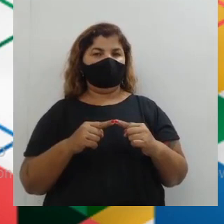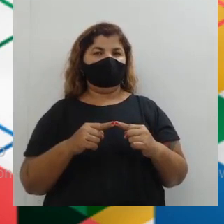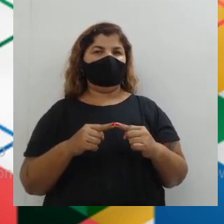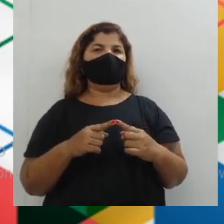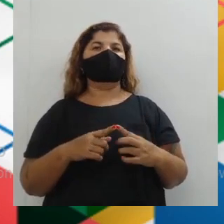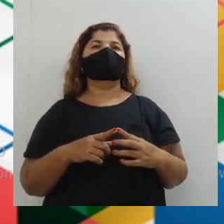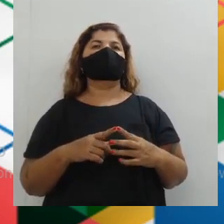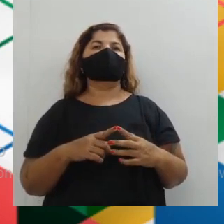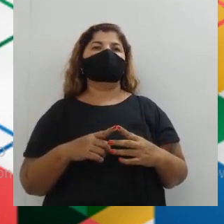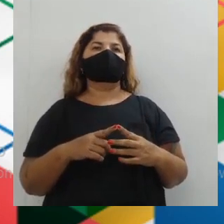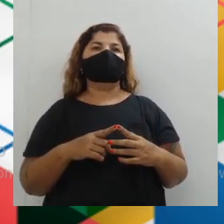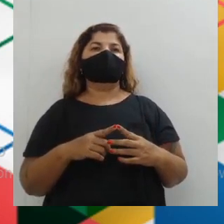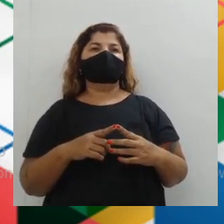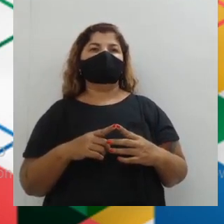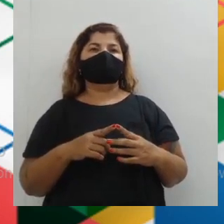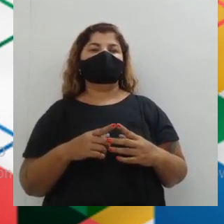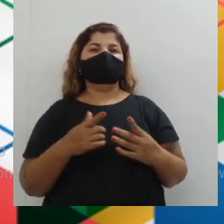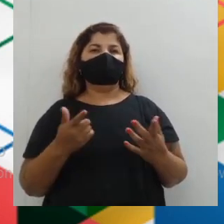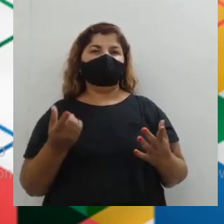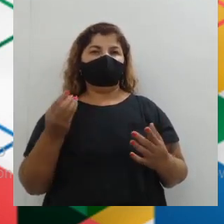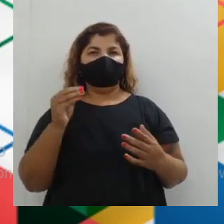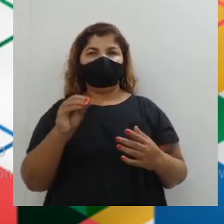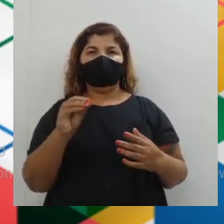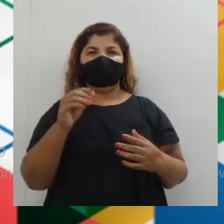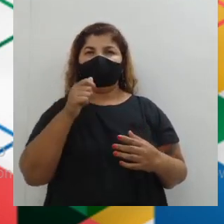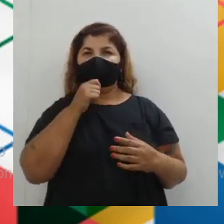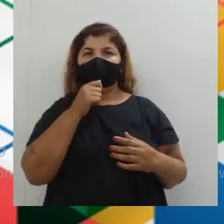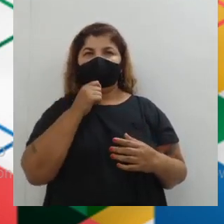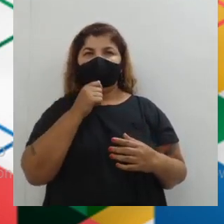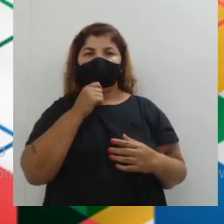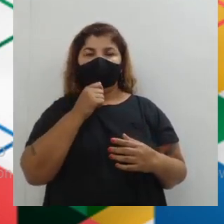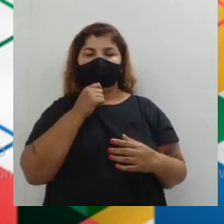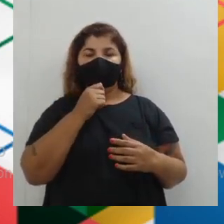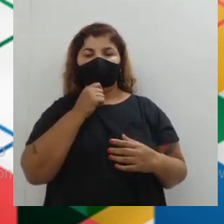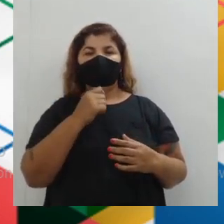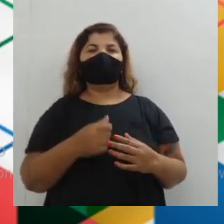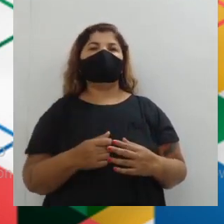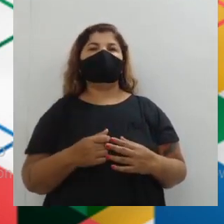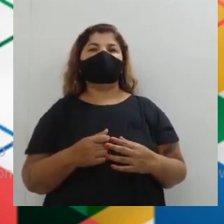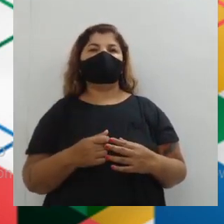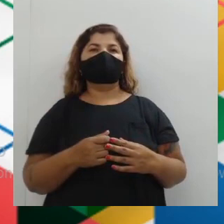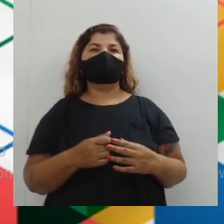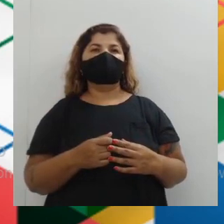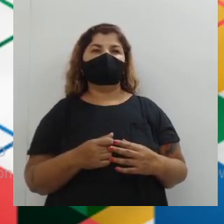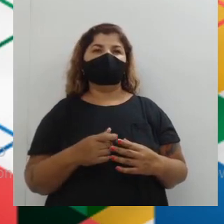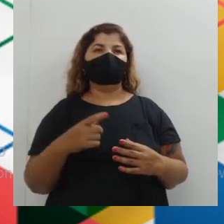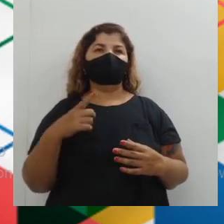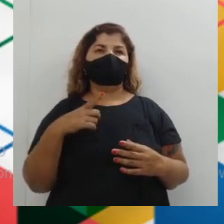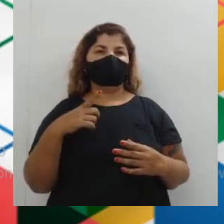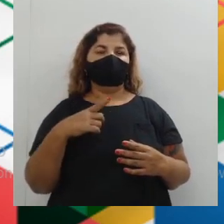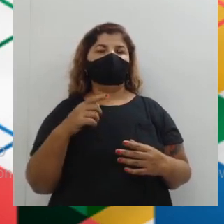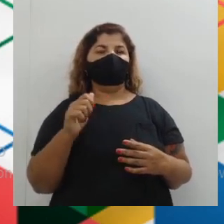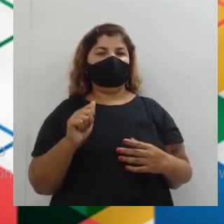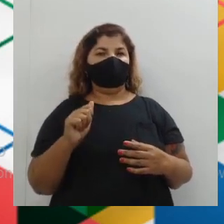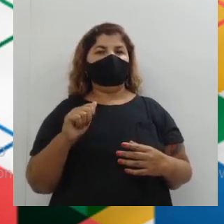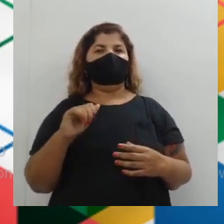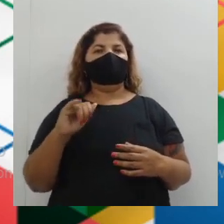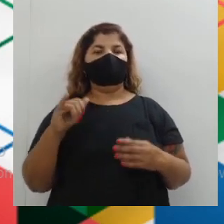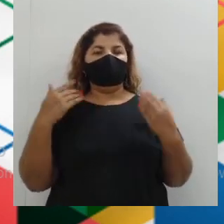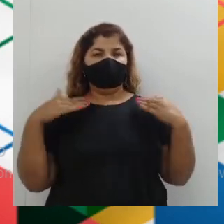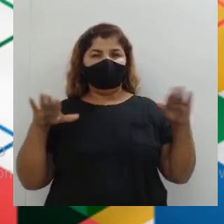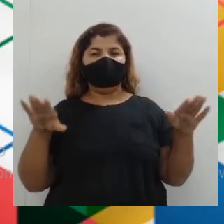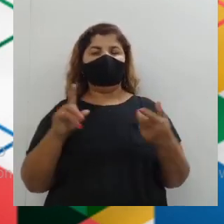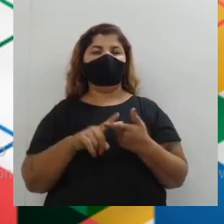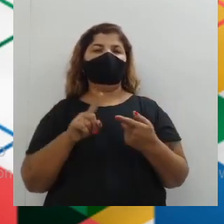não citou aí nessa alternativa, porque ele não colocou as 4, colocou só 3, né? Mas Augusto dos Anjos